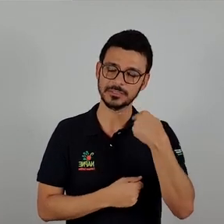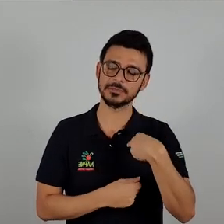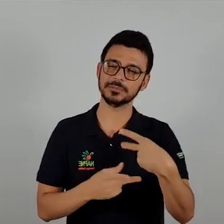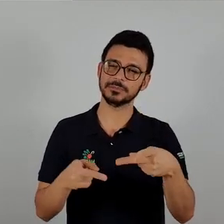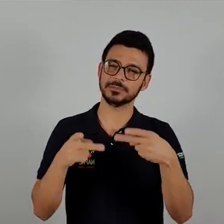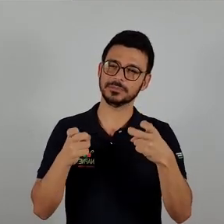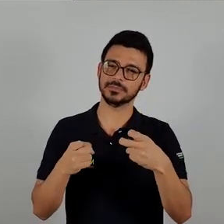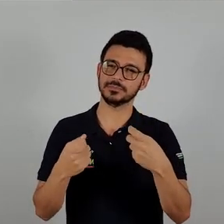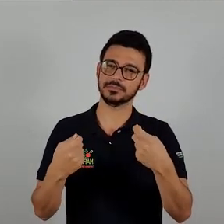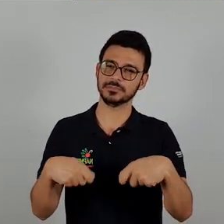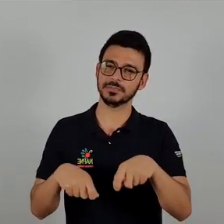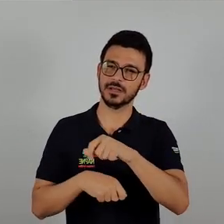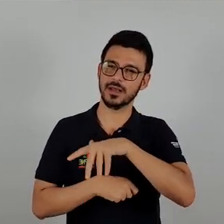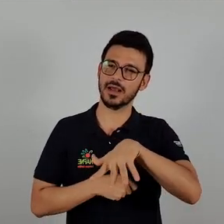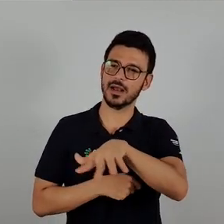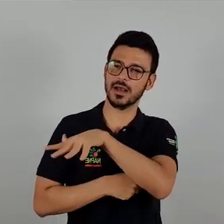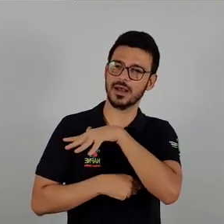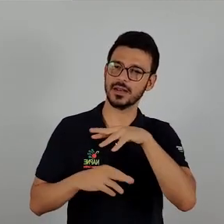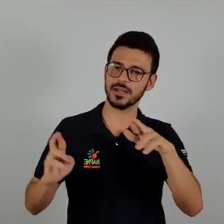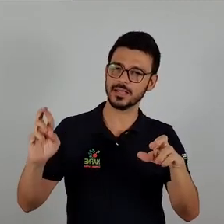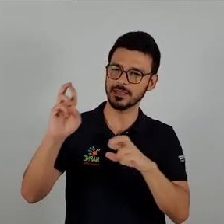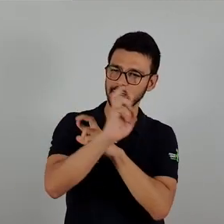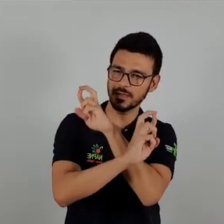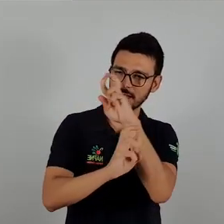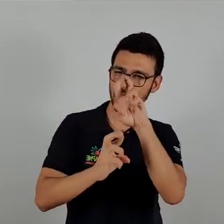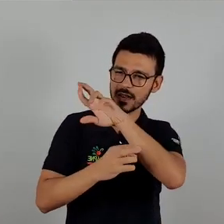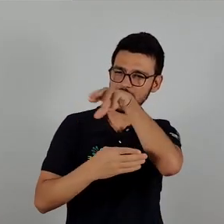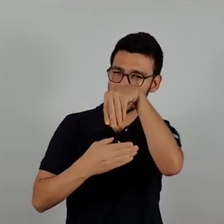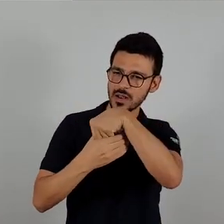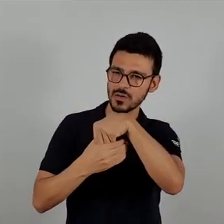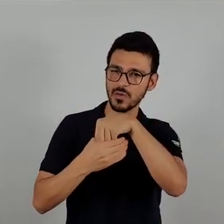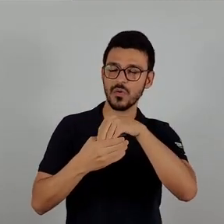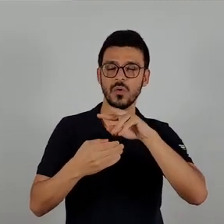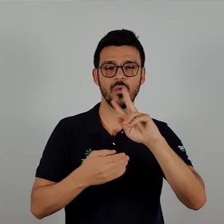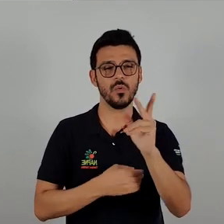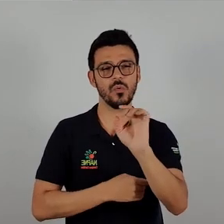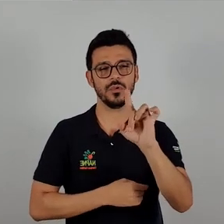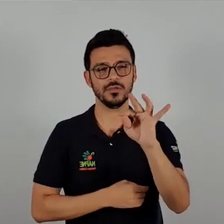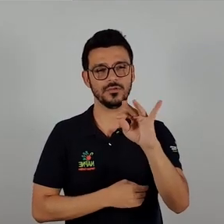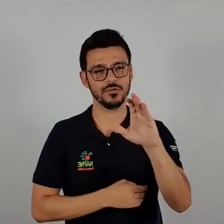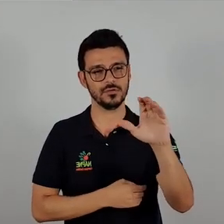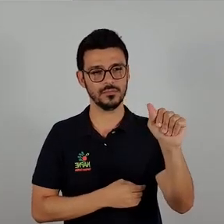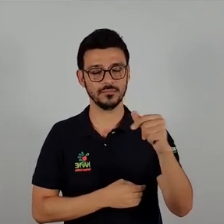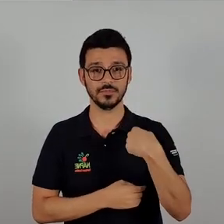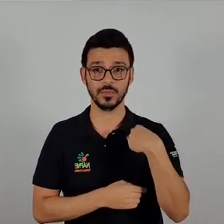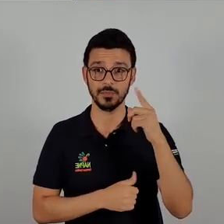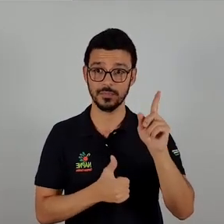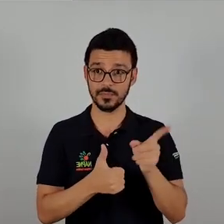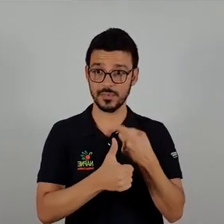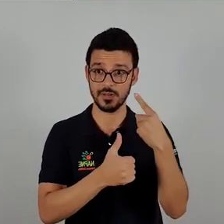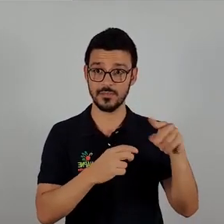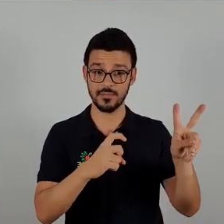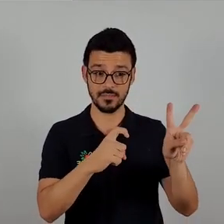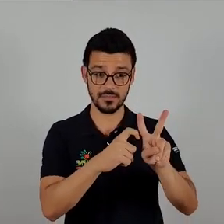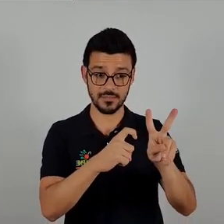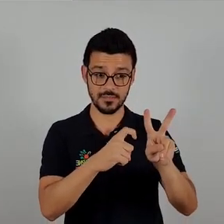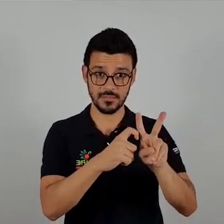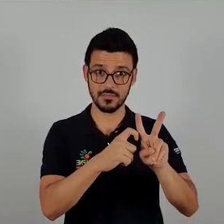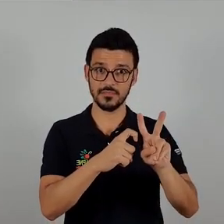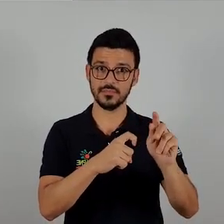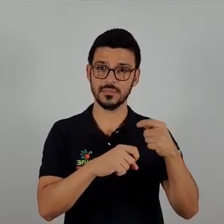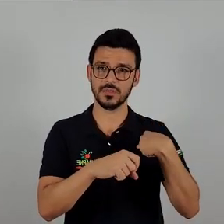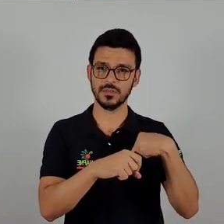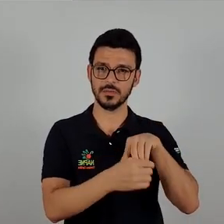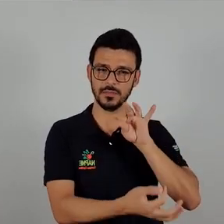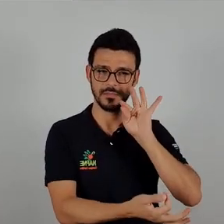para essas áreas mais integrativas, holísticas, mesmo dentro da medicina humana. Então, primeiro eu fiz a veterinária, me especializei já durante a